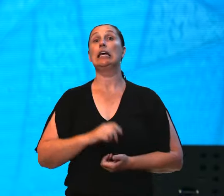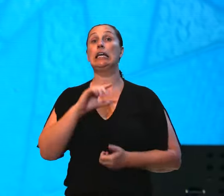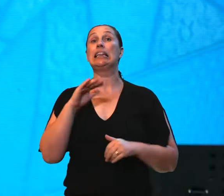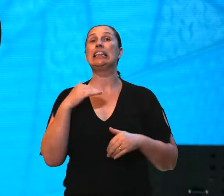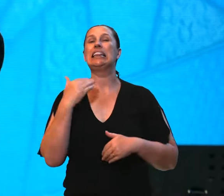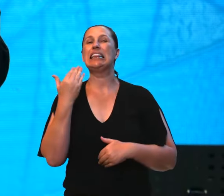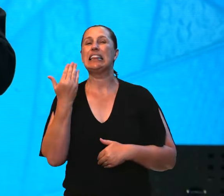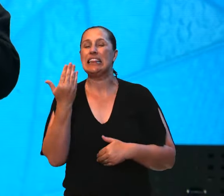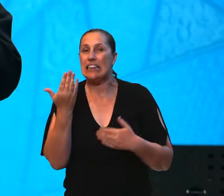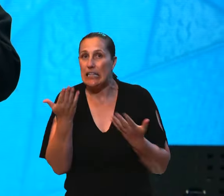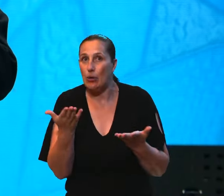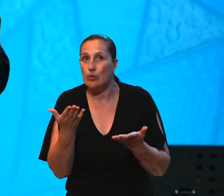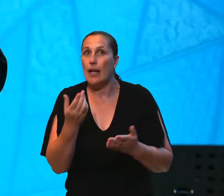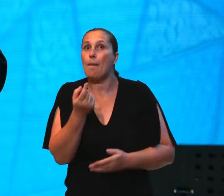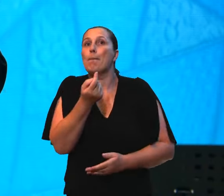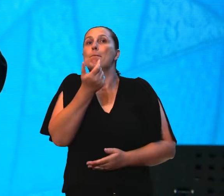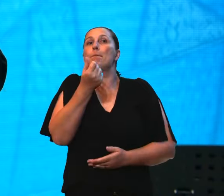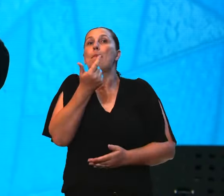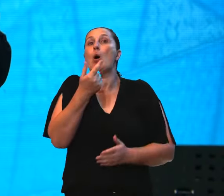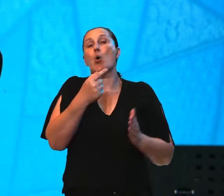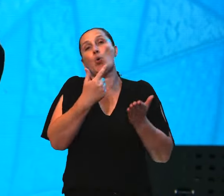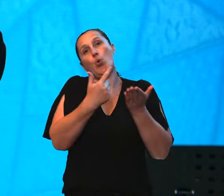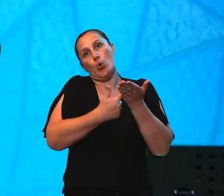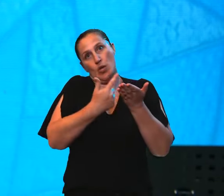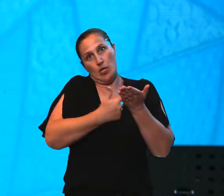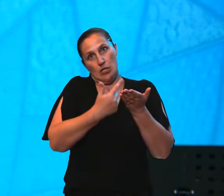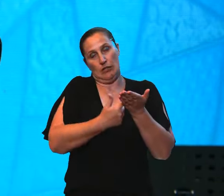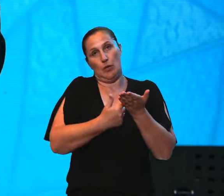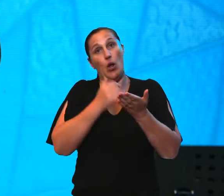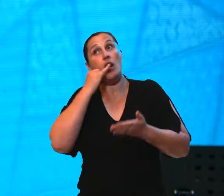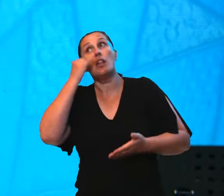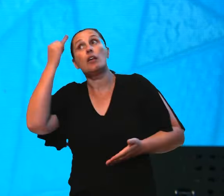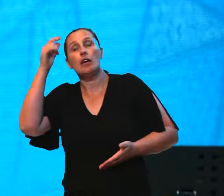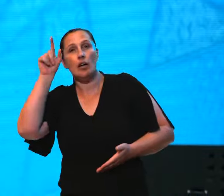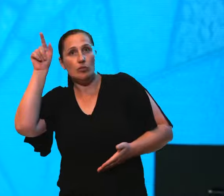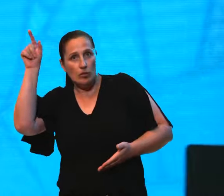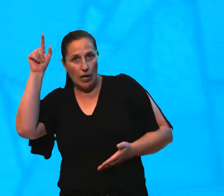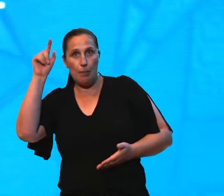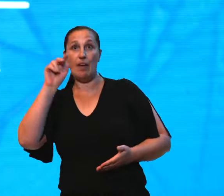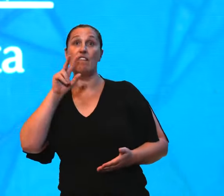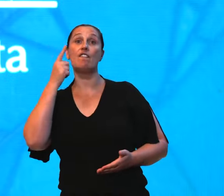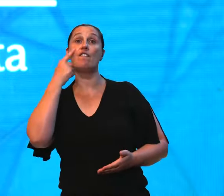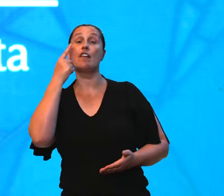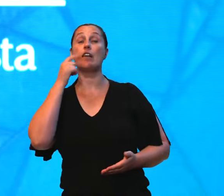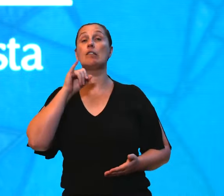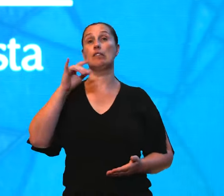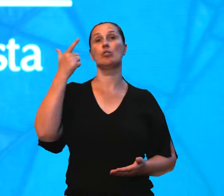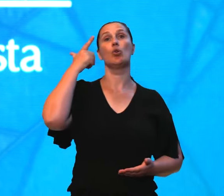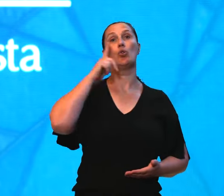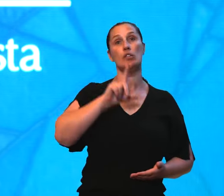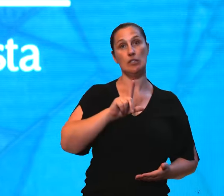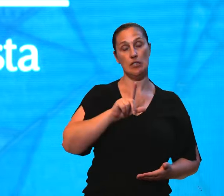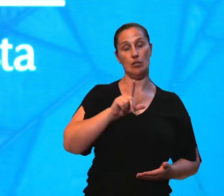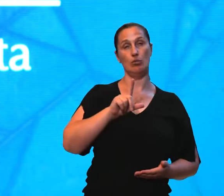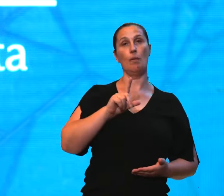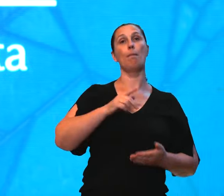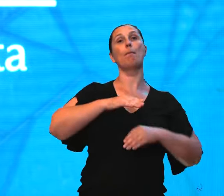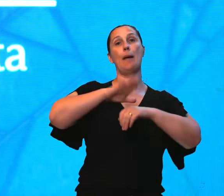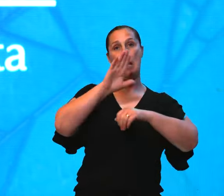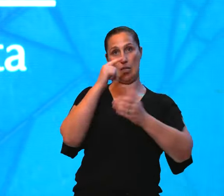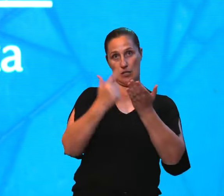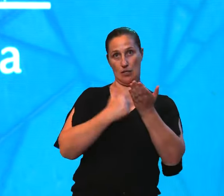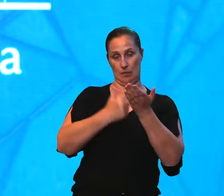eu tô ligando para distribuidora ver se eles conseguem mandar mais para Domingo que vem eu vou pregar aqui terça quinta sexta e domingo que